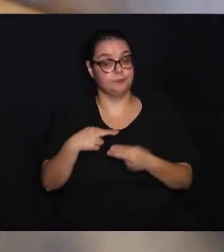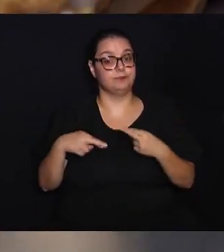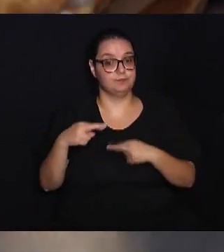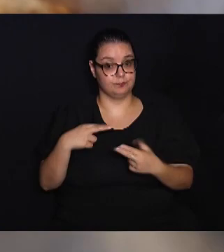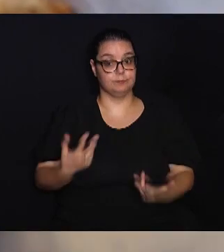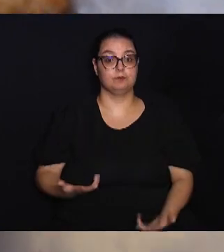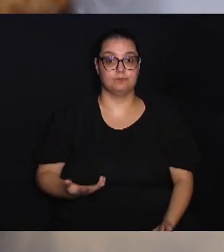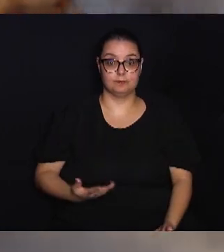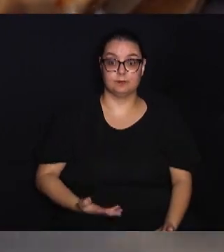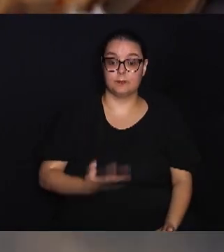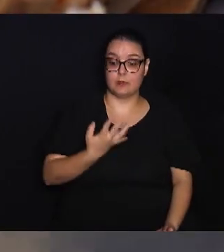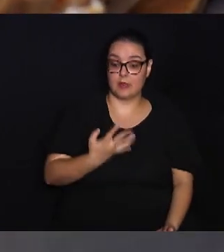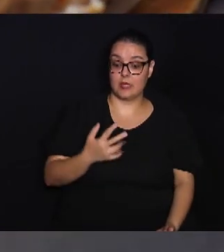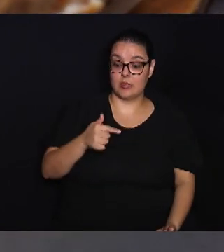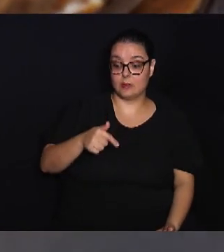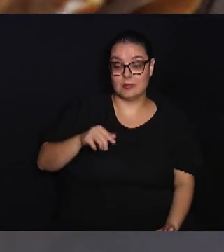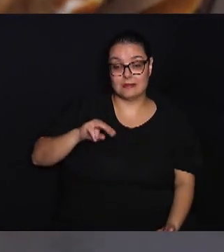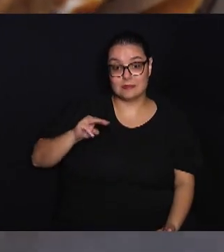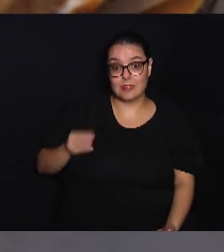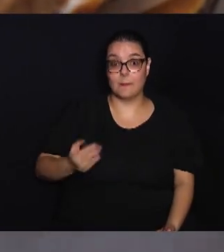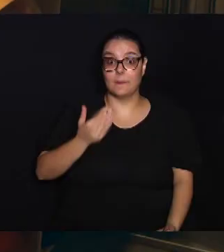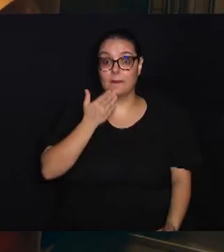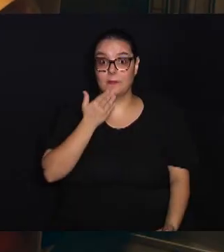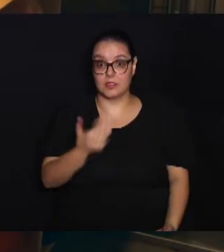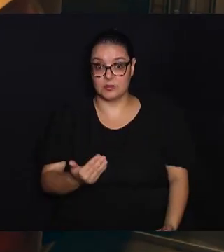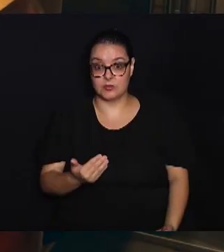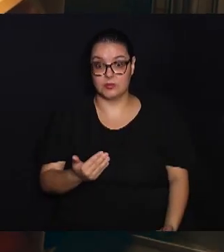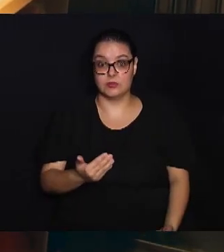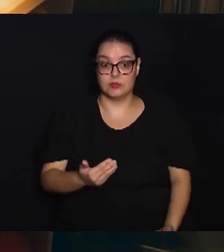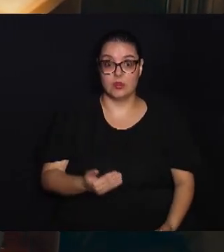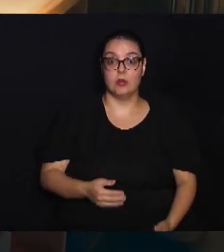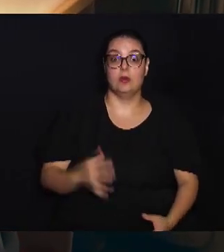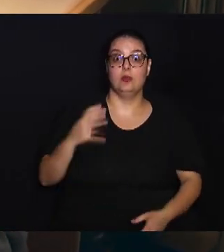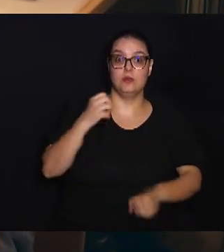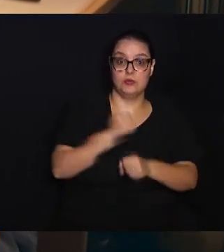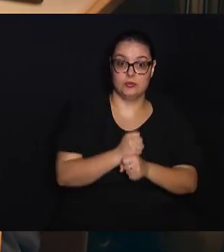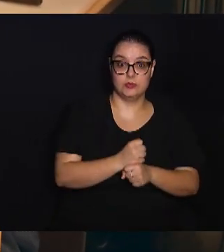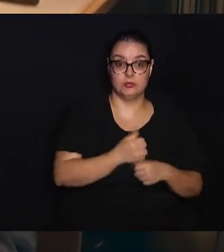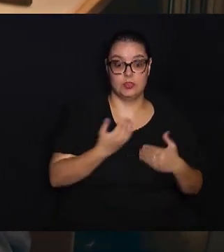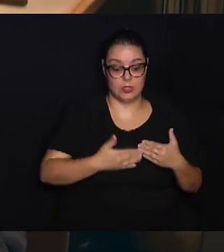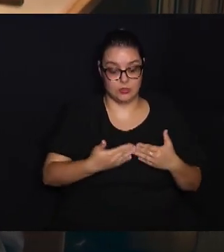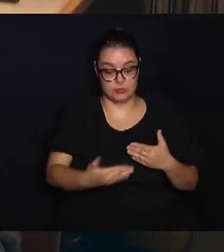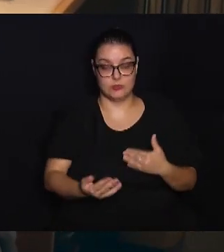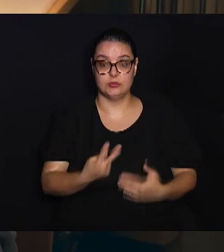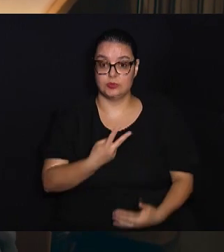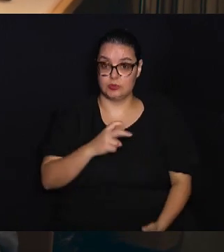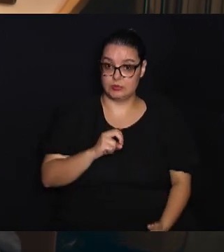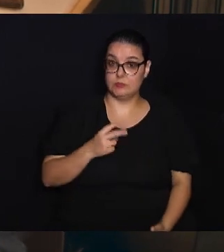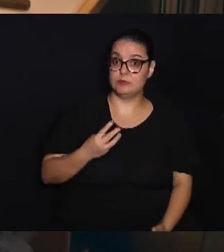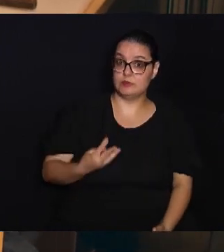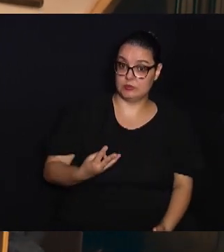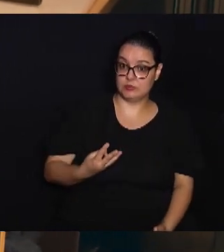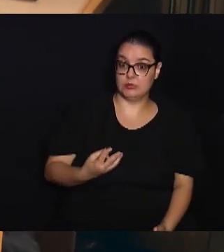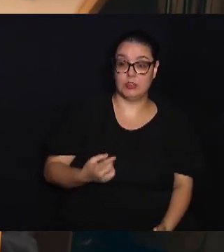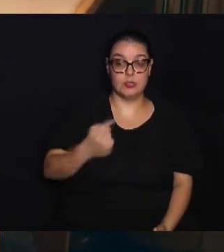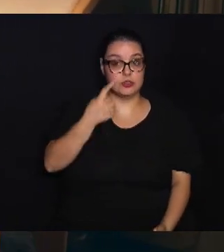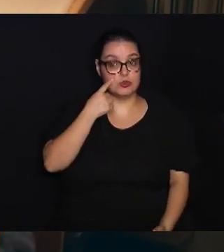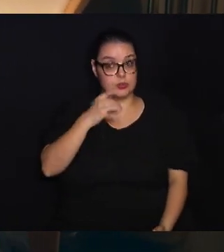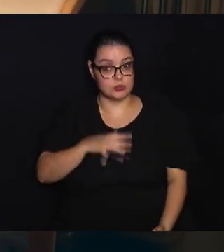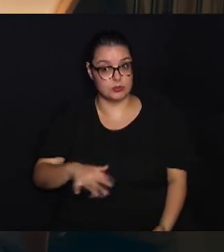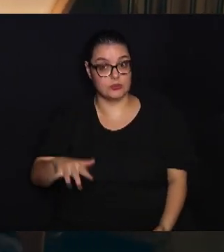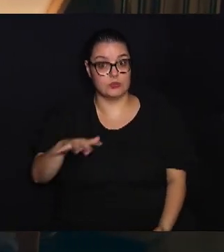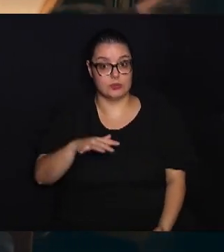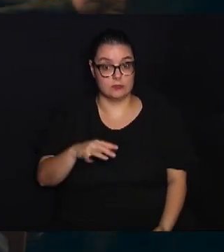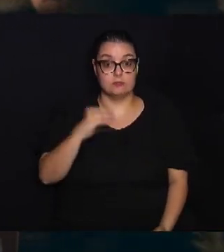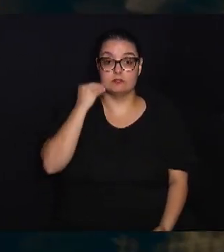significativo em relação aos 47 milhões de pedidos contabilizados ao longo de 2023